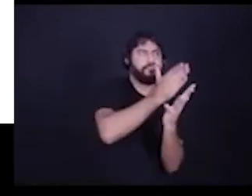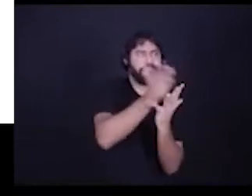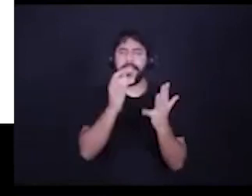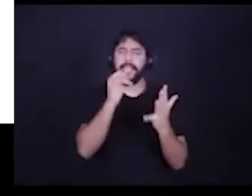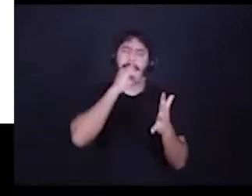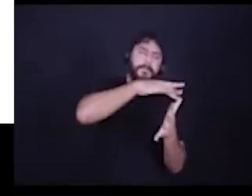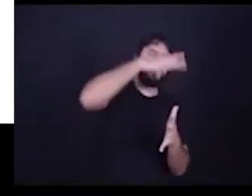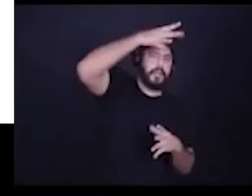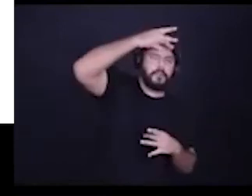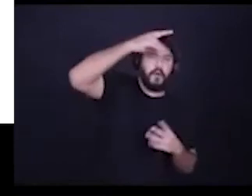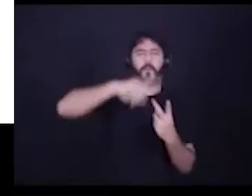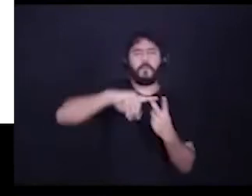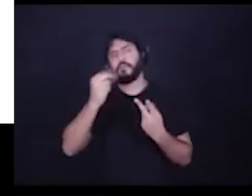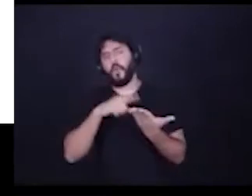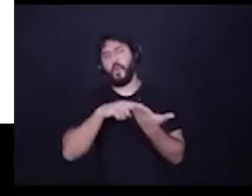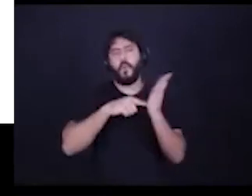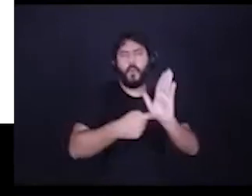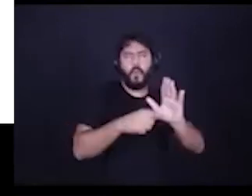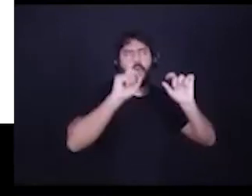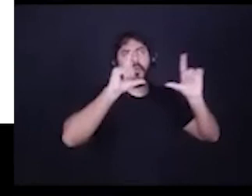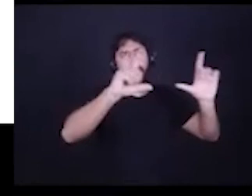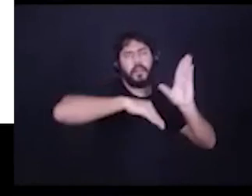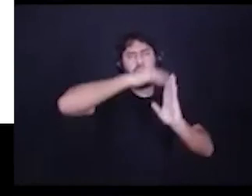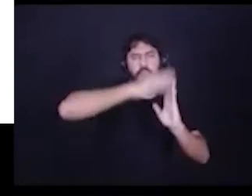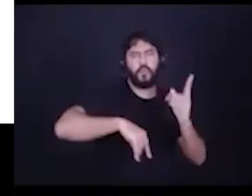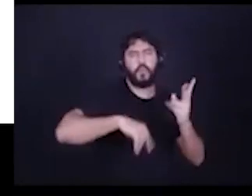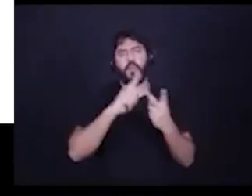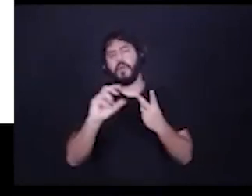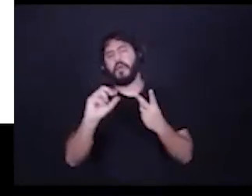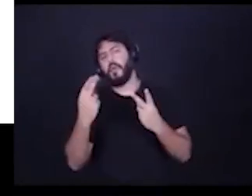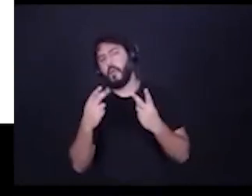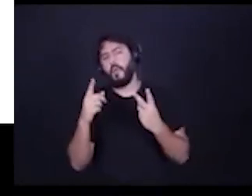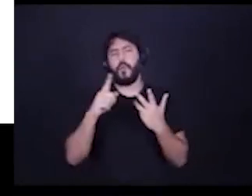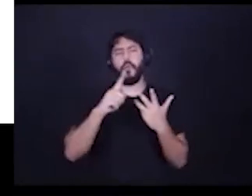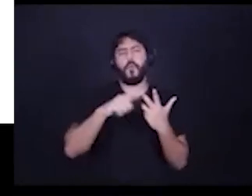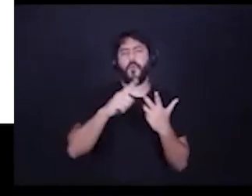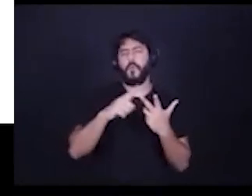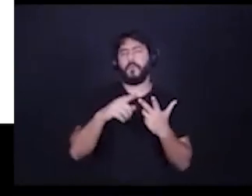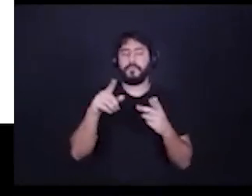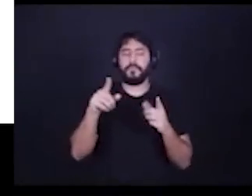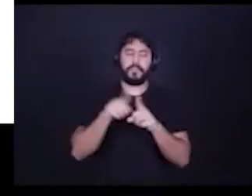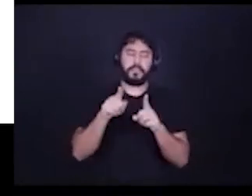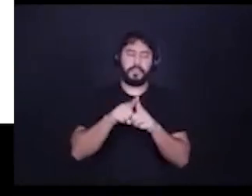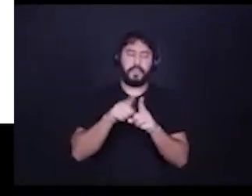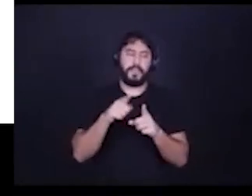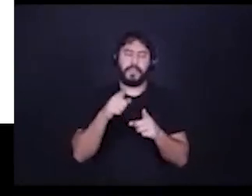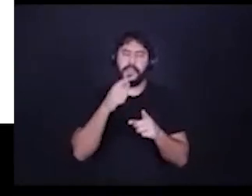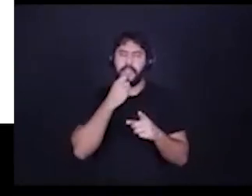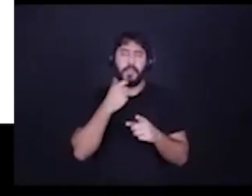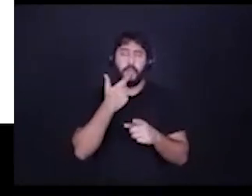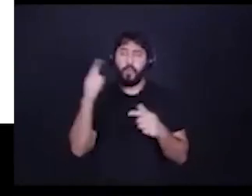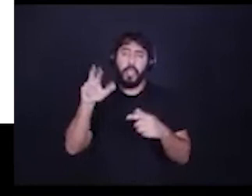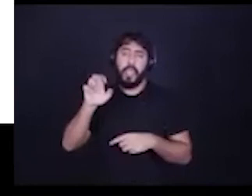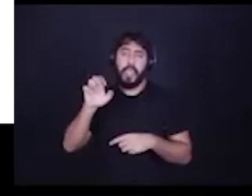um trabalho grande que ele fez ao longo da carreira dele, que eram as heads, que eram essas cabeças baseadas na silhueta do avô dele, por aí